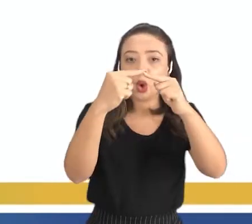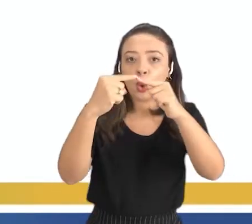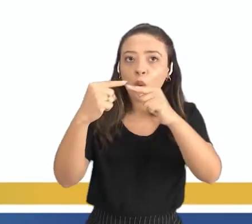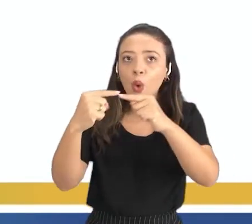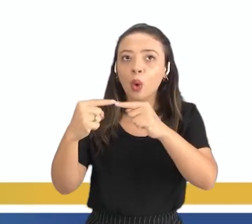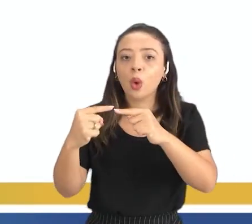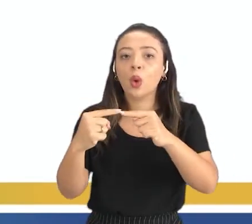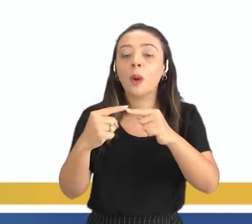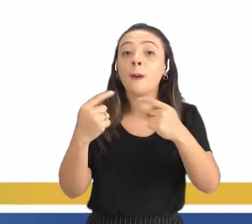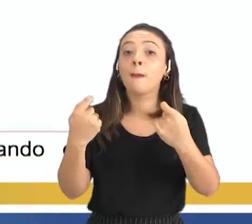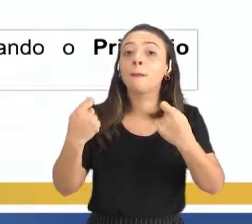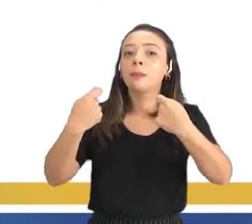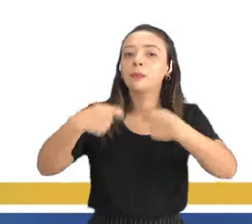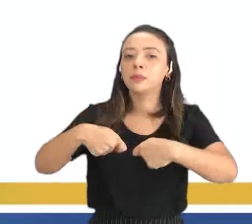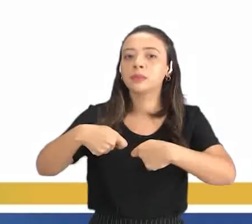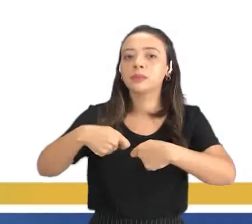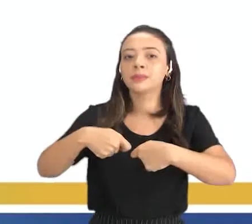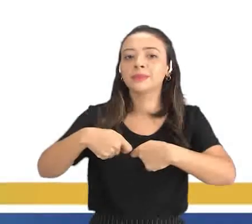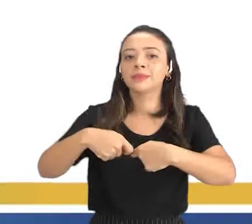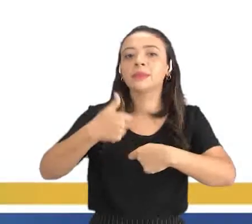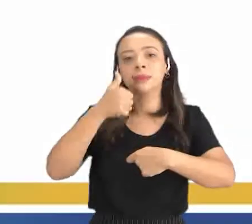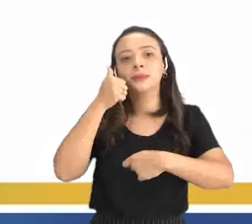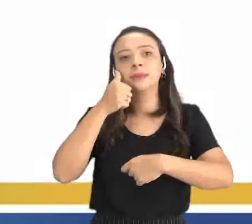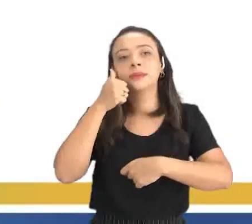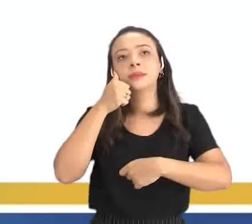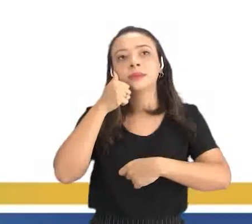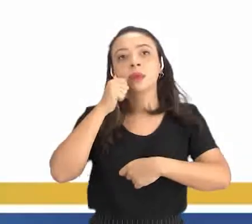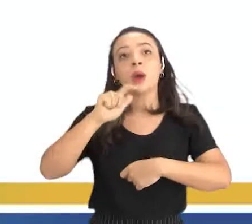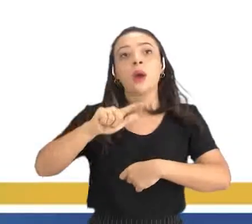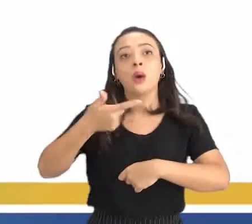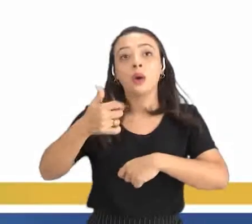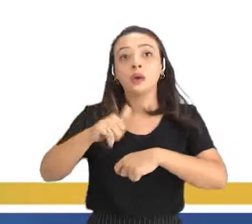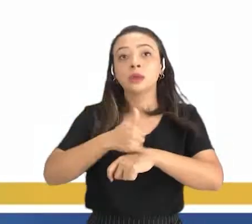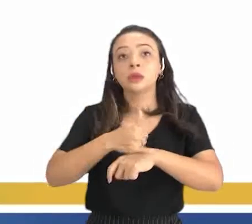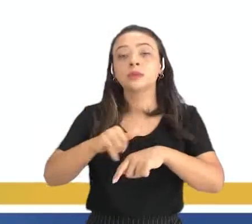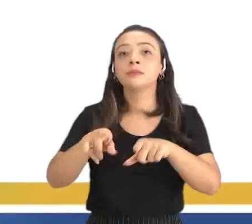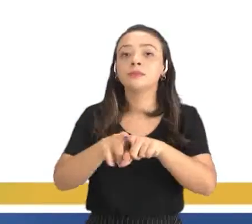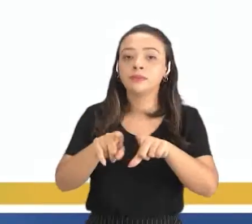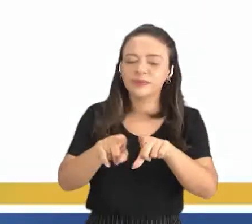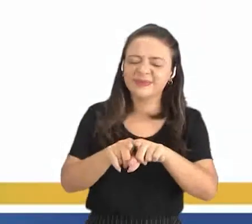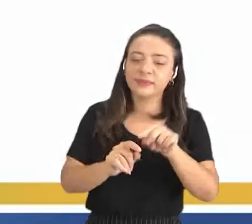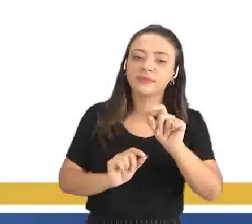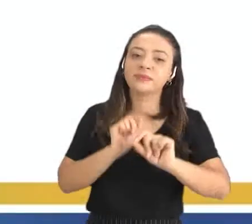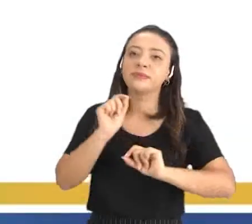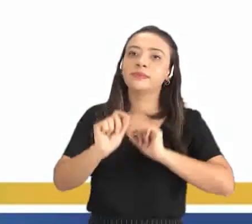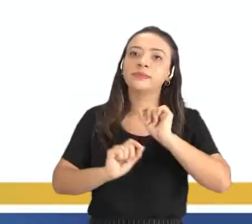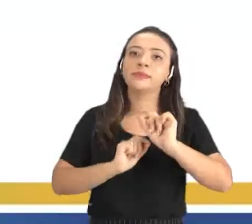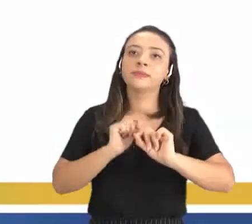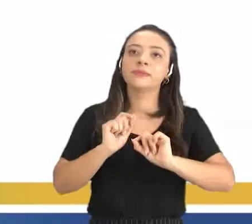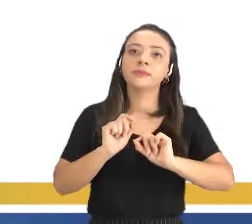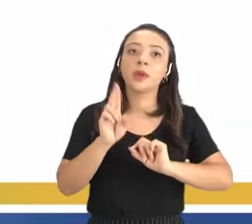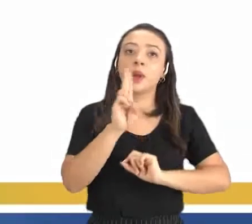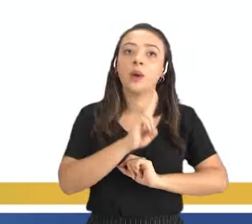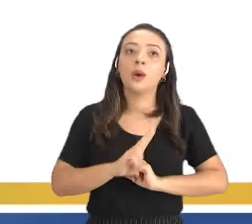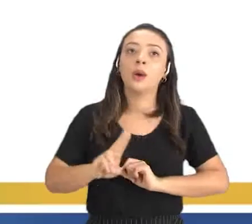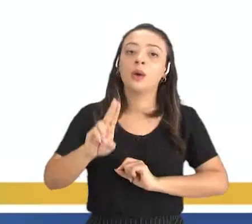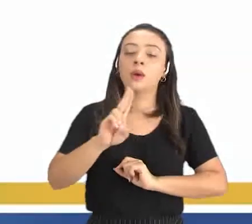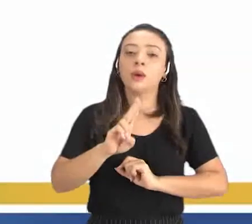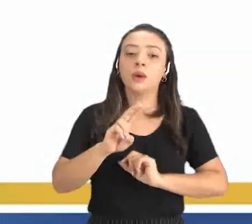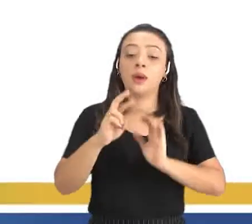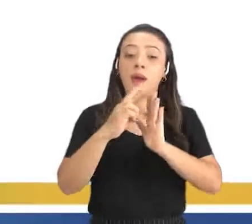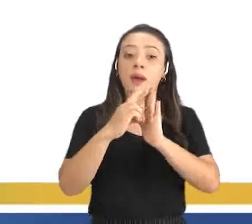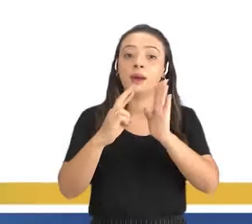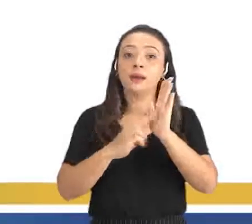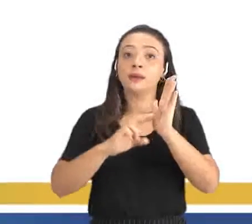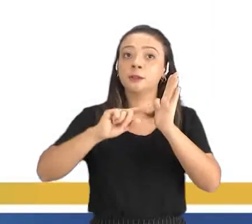combinações possíveis aí para a Jennifer. A outra forma que nós temos aí para resolver esse problema é utilizando o